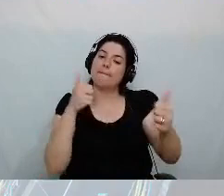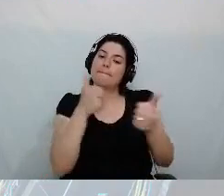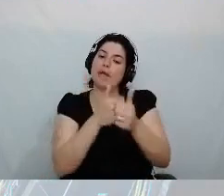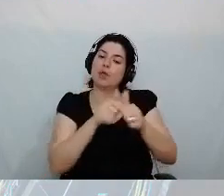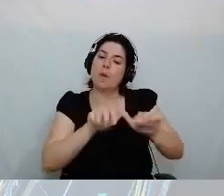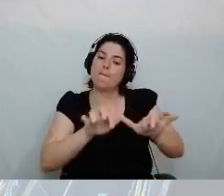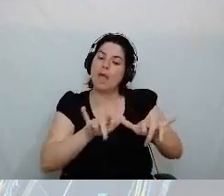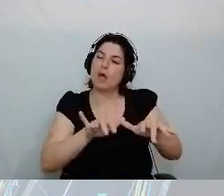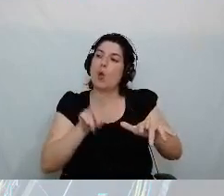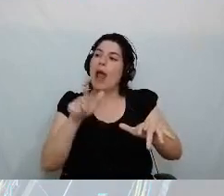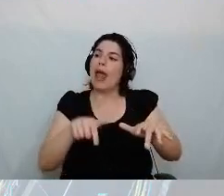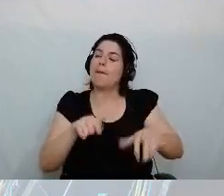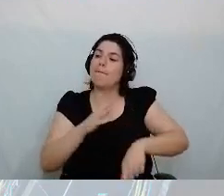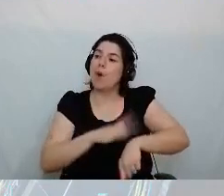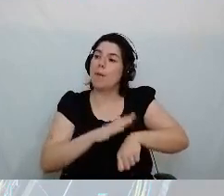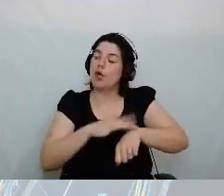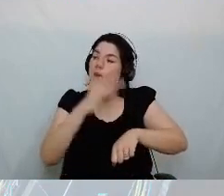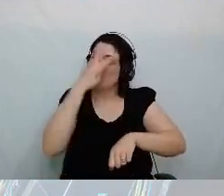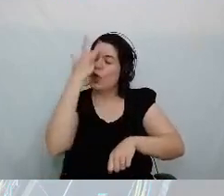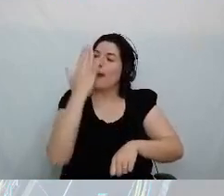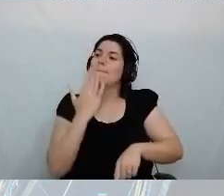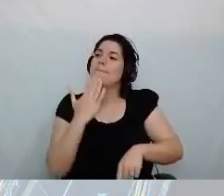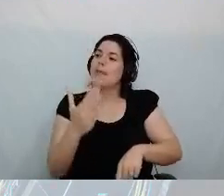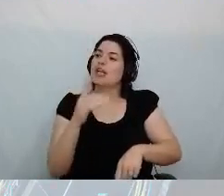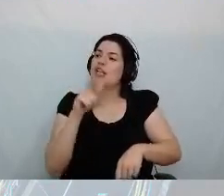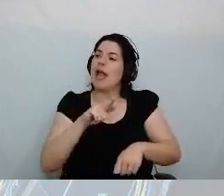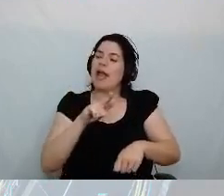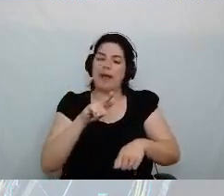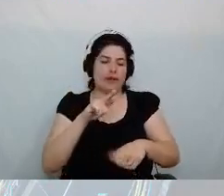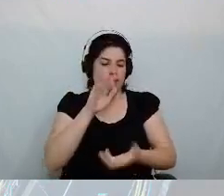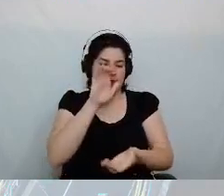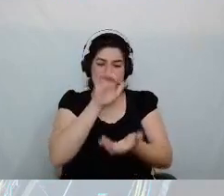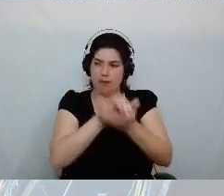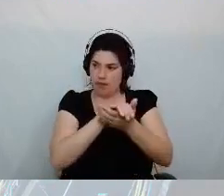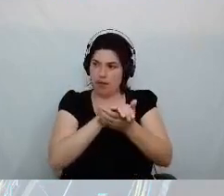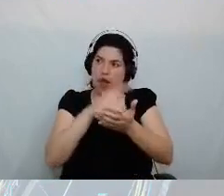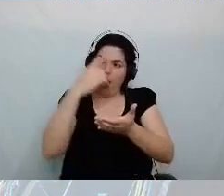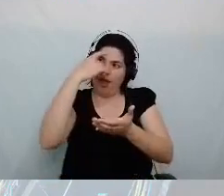o momento que as pessoas pedem para fazer a renovação dos votos.